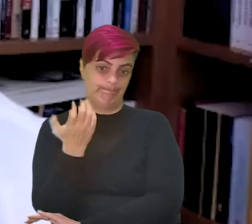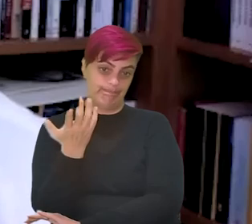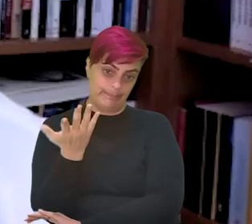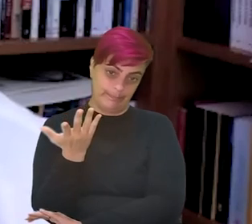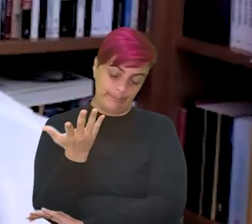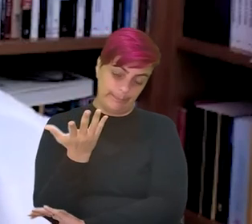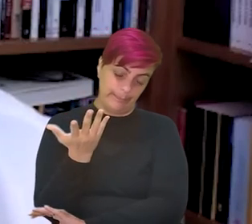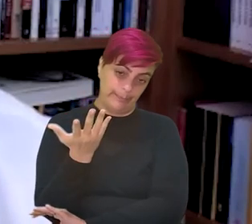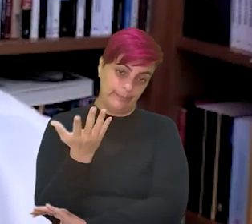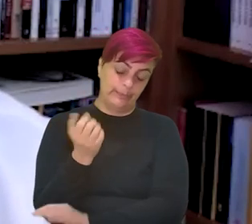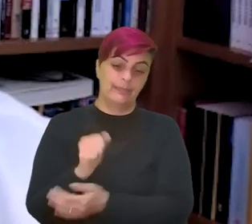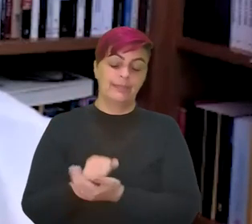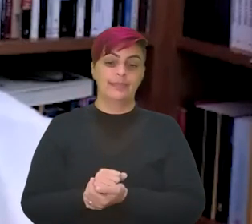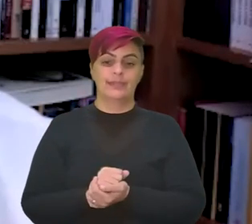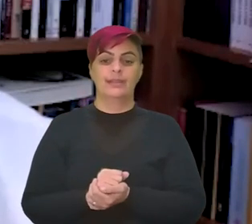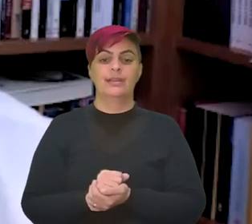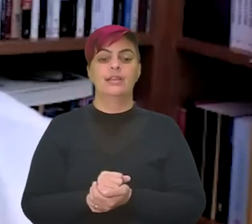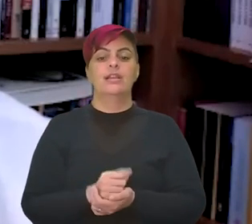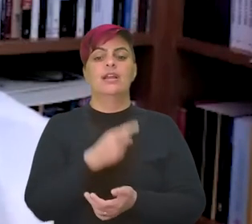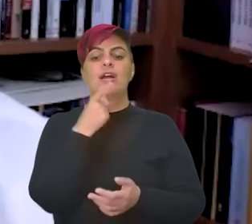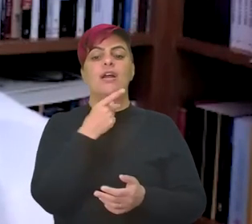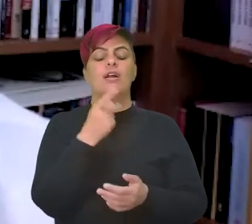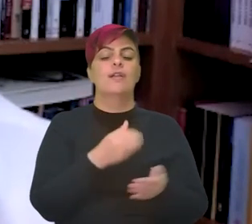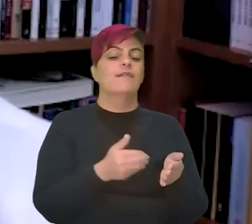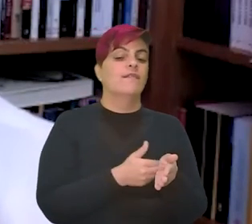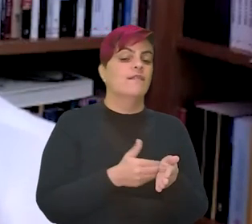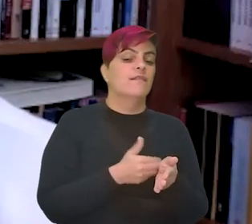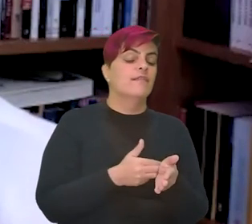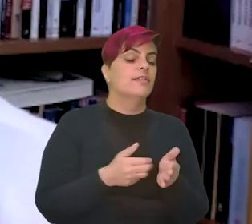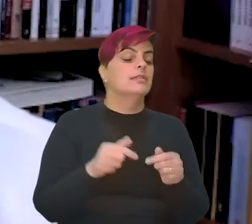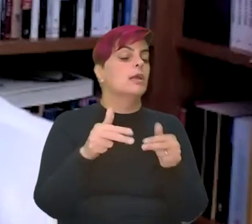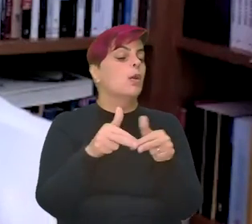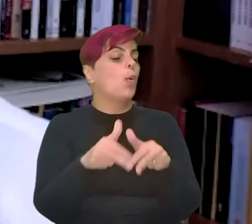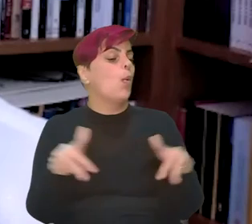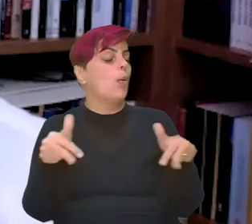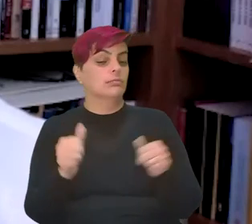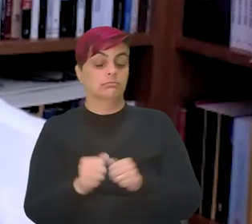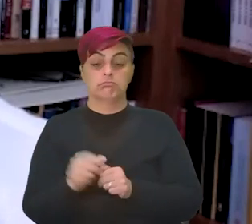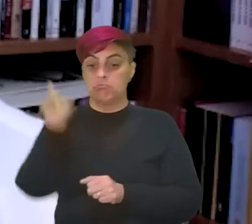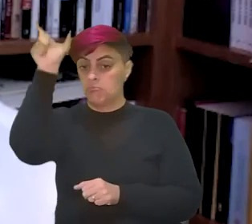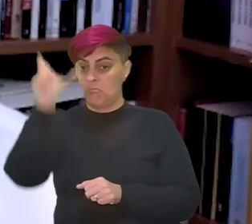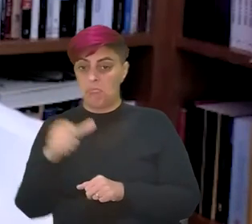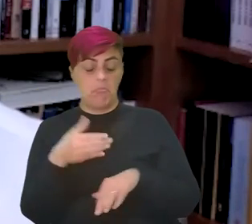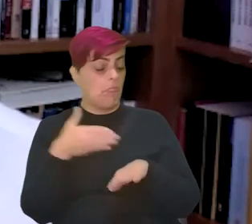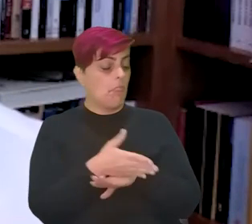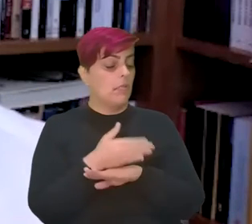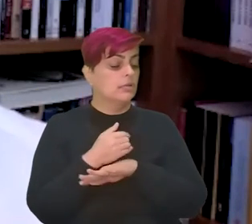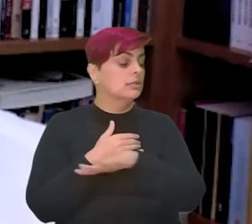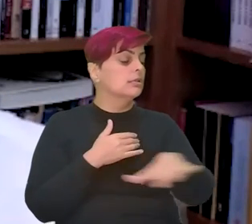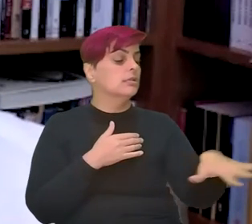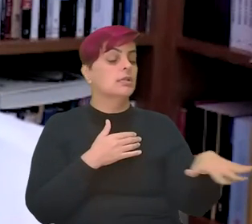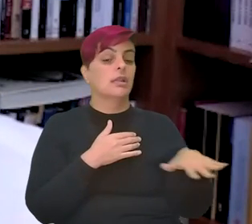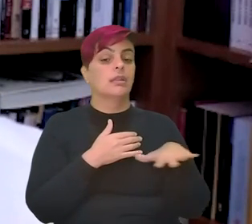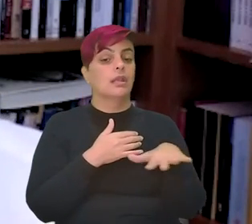Você, e que ele chama de mistério etnográfico, né? Você vai a campo e o que